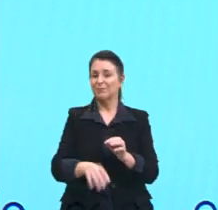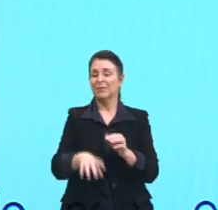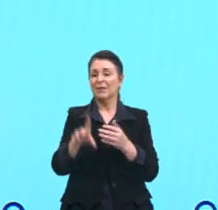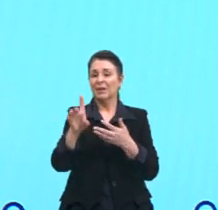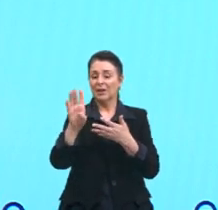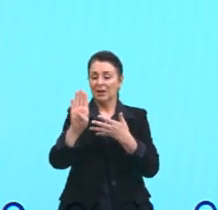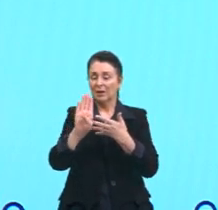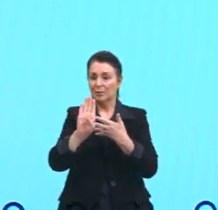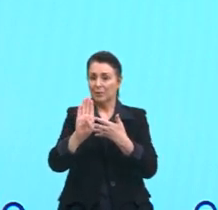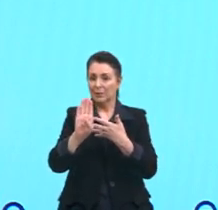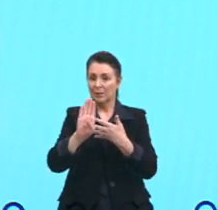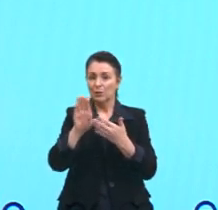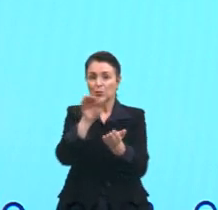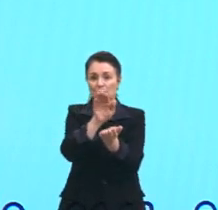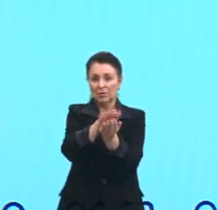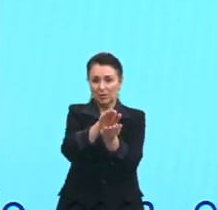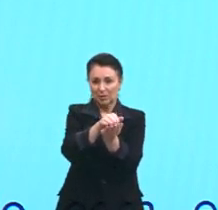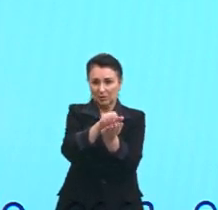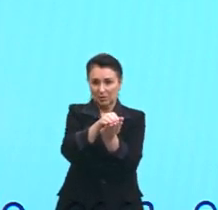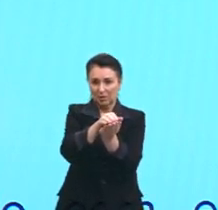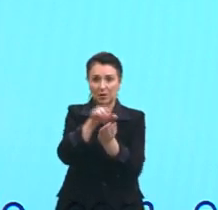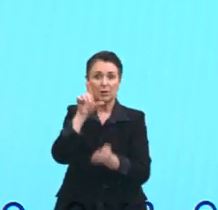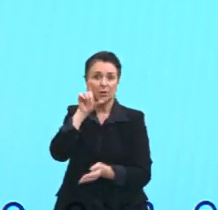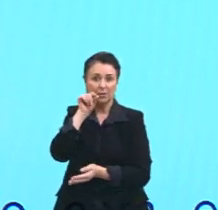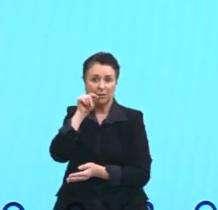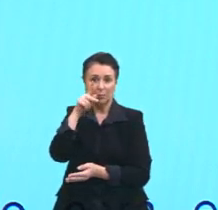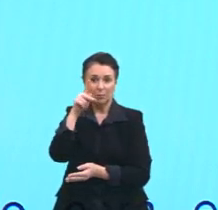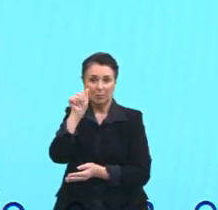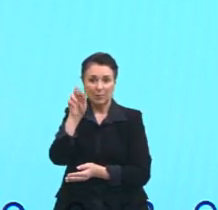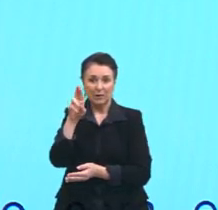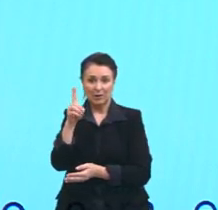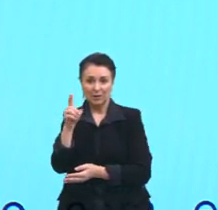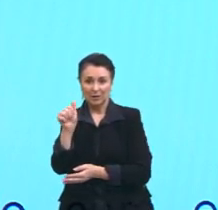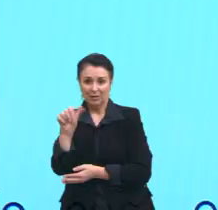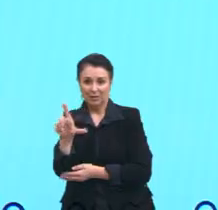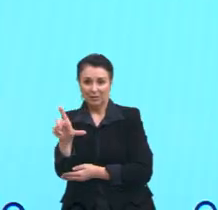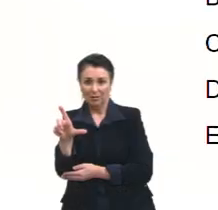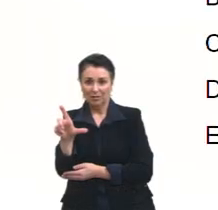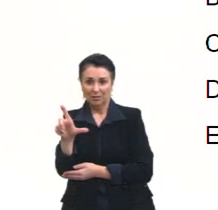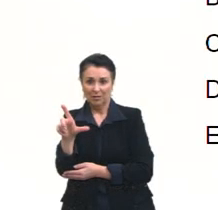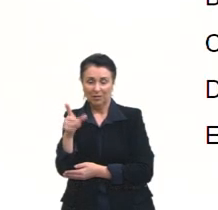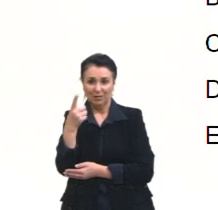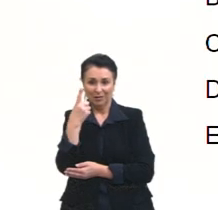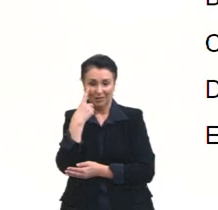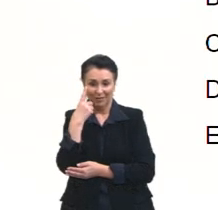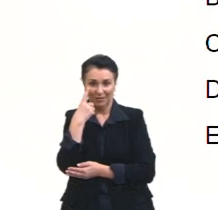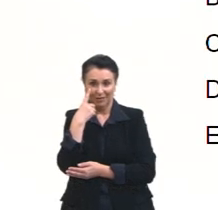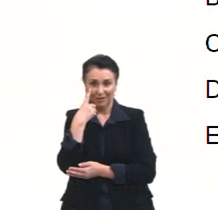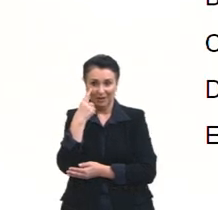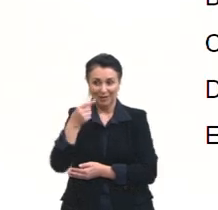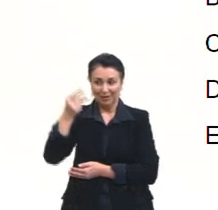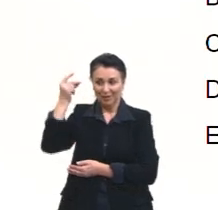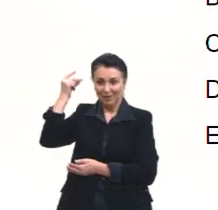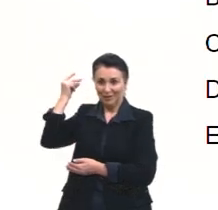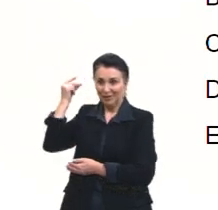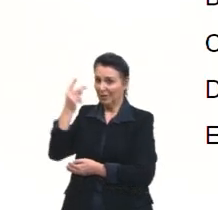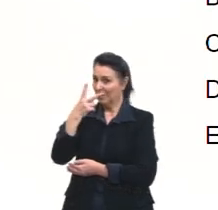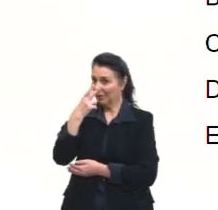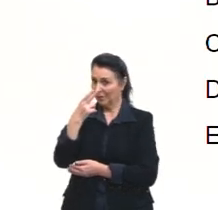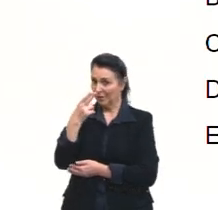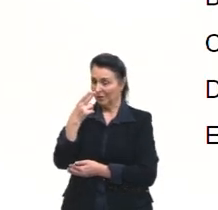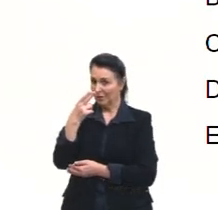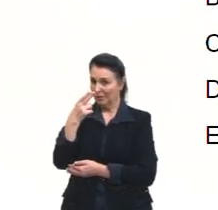jacaré e Pardal uma boa pedida Onde você está comum bem recente deles não se você